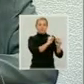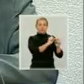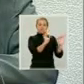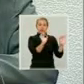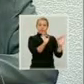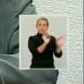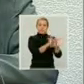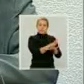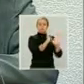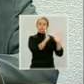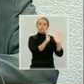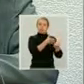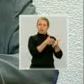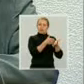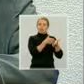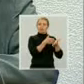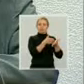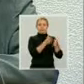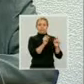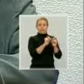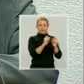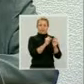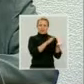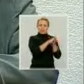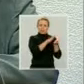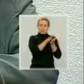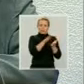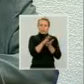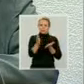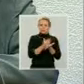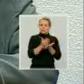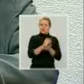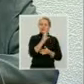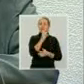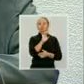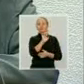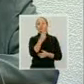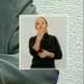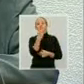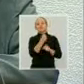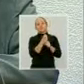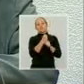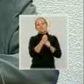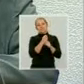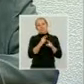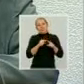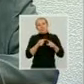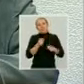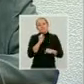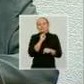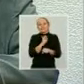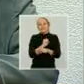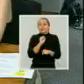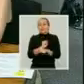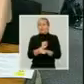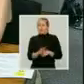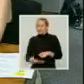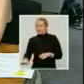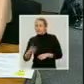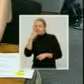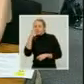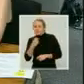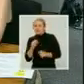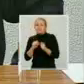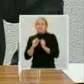prontos, preparados, aptos para a produção de livros daqui a dois anos. E, neste ato, como é que ficarão as crianças cegas